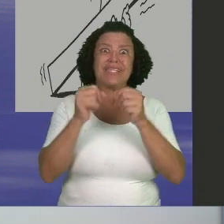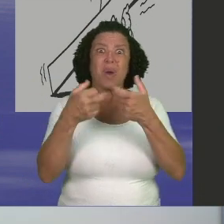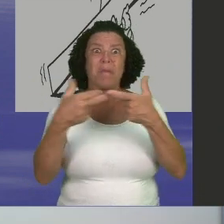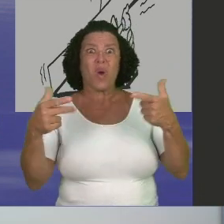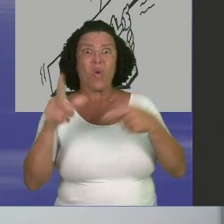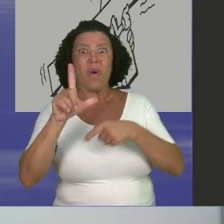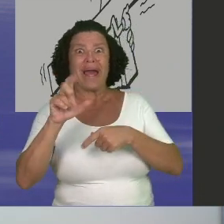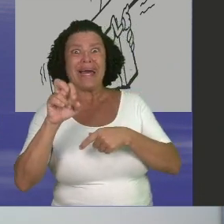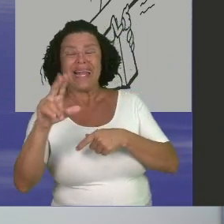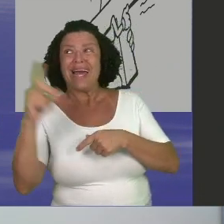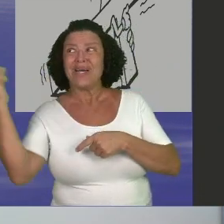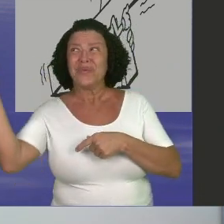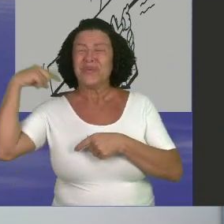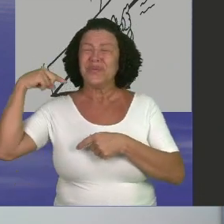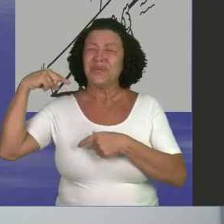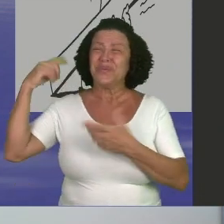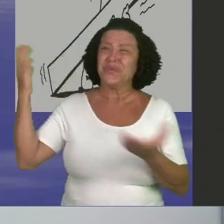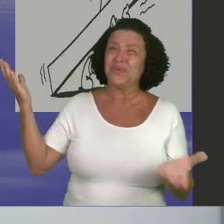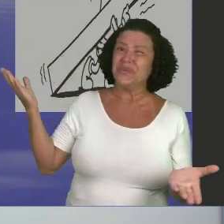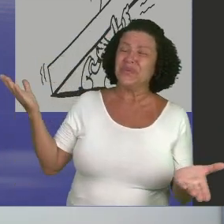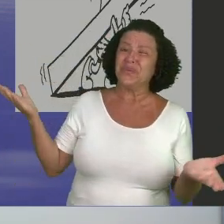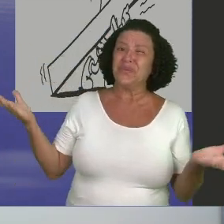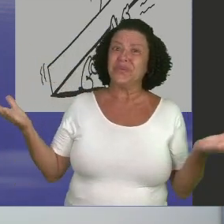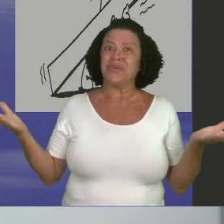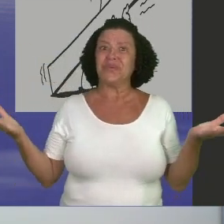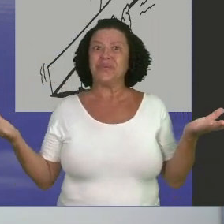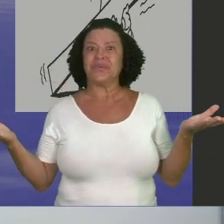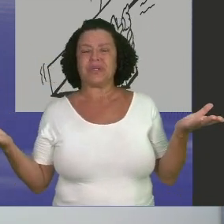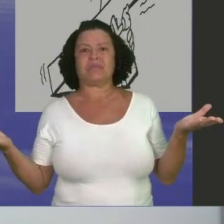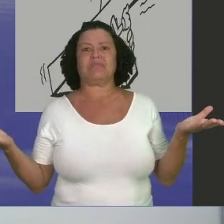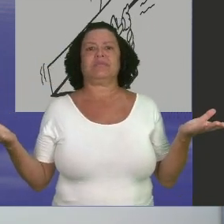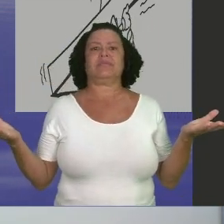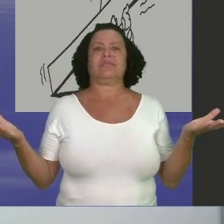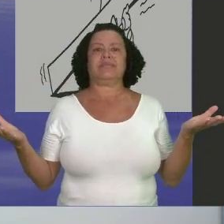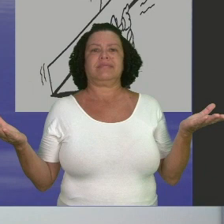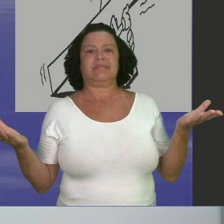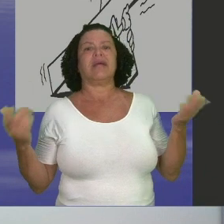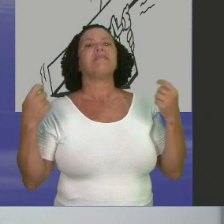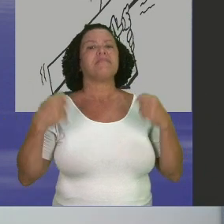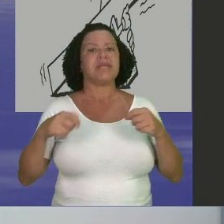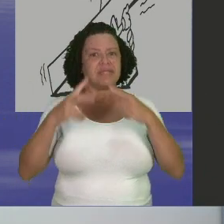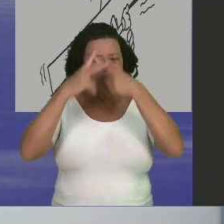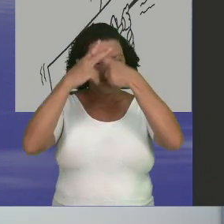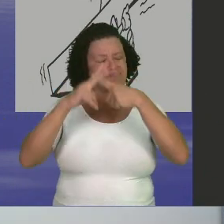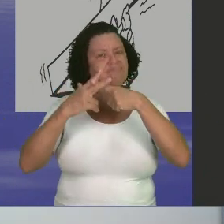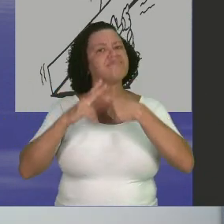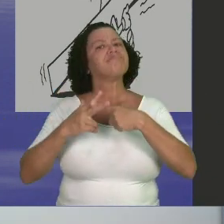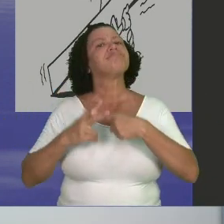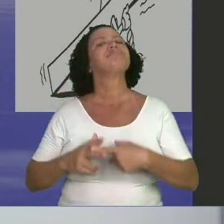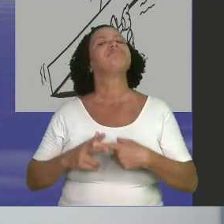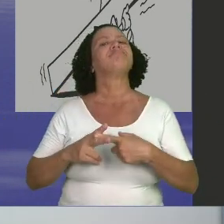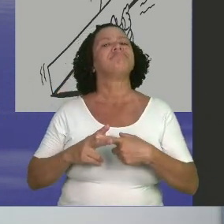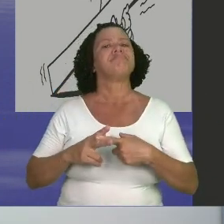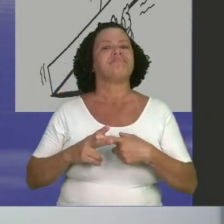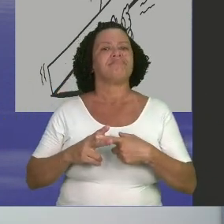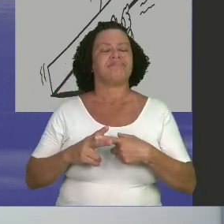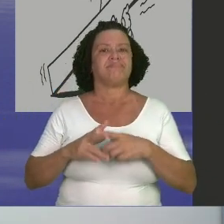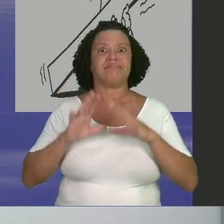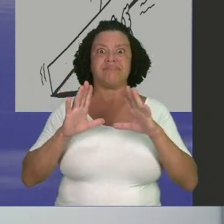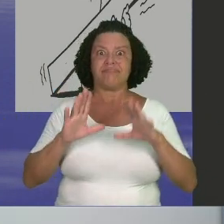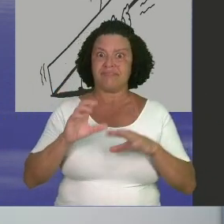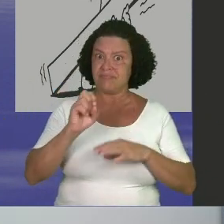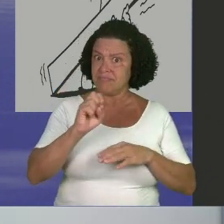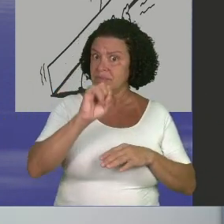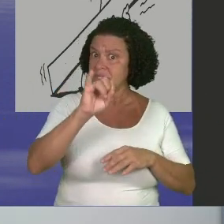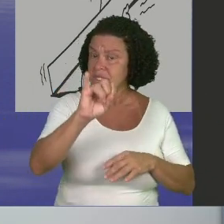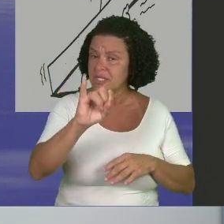de Deus, nós precisamos o quê? Expiar para nos equilibrar. Se por acaso,